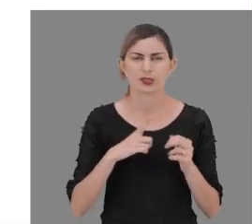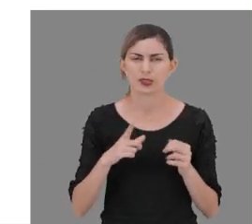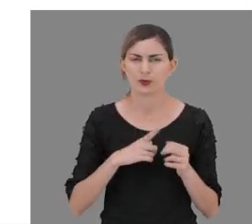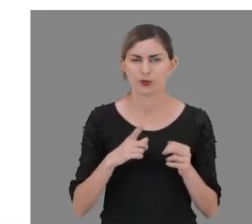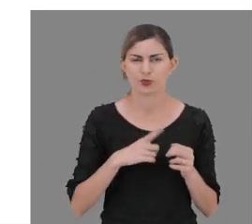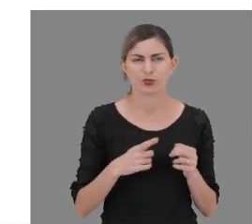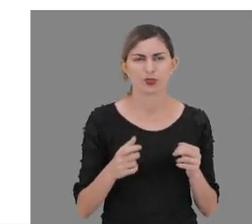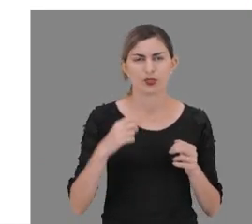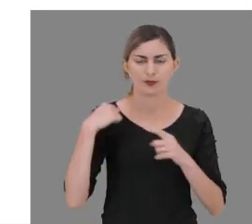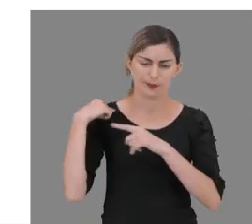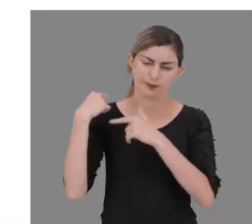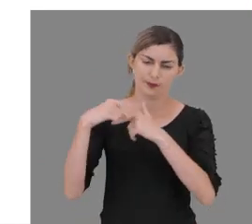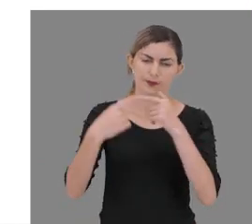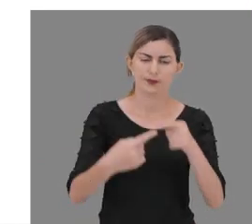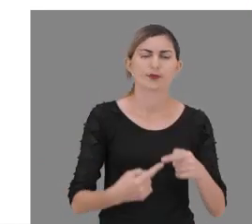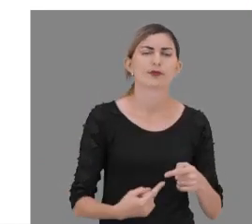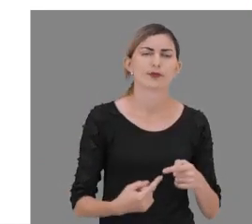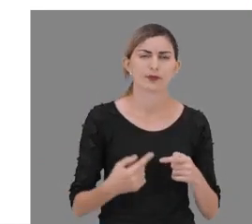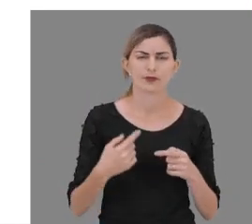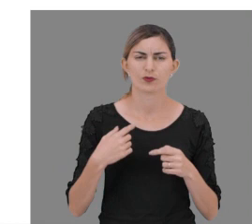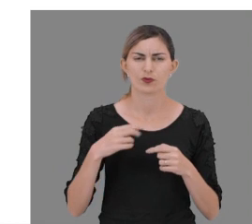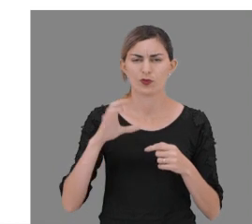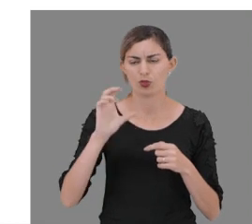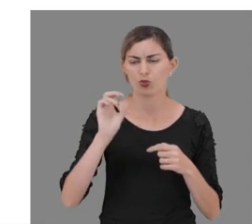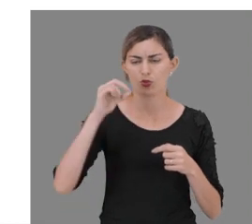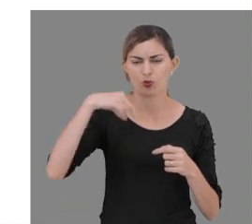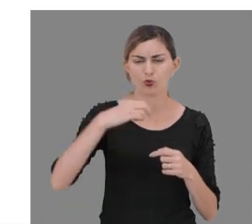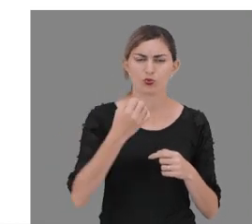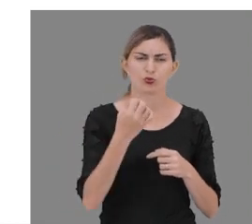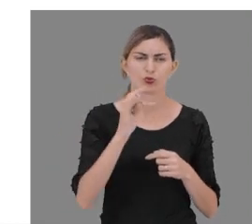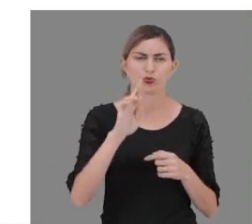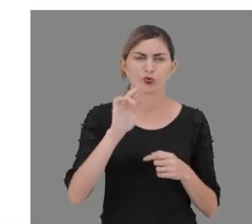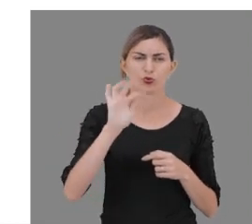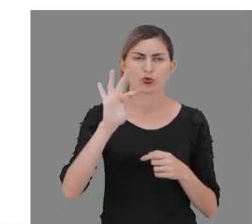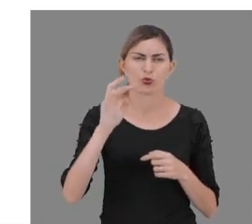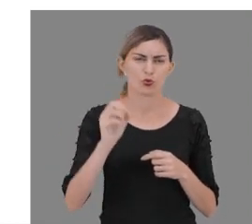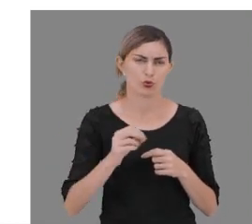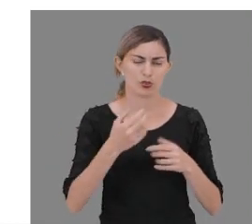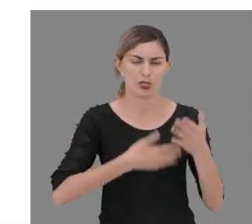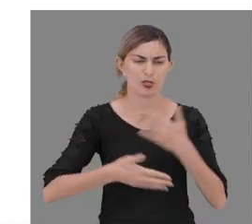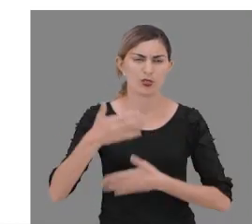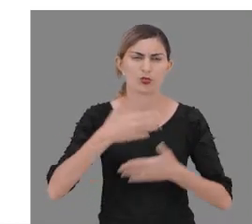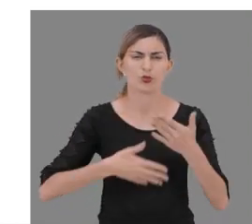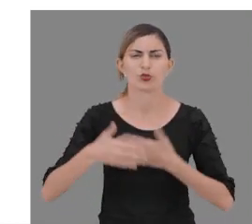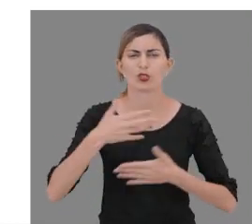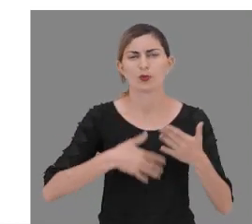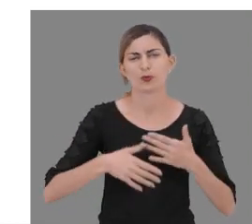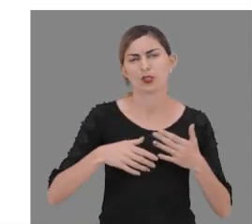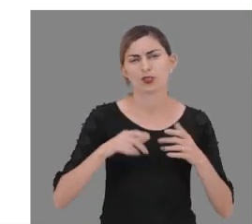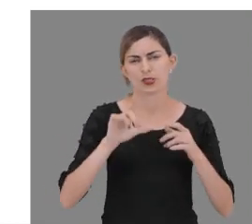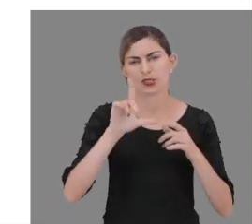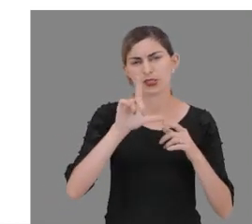caso, nós temos a herança, nós temos os construtores de entidade, de